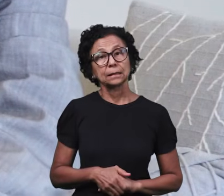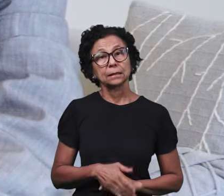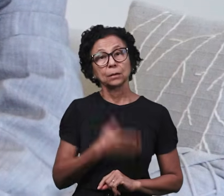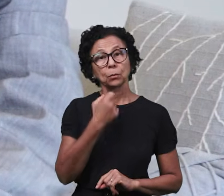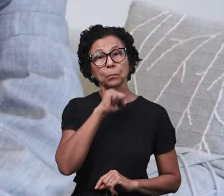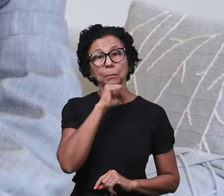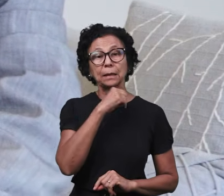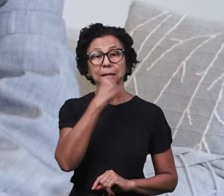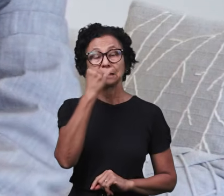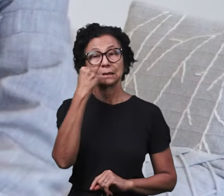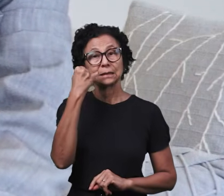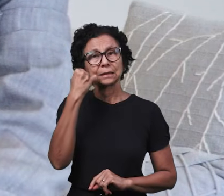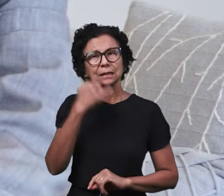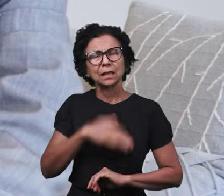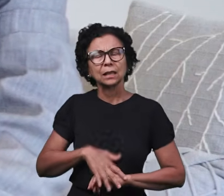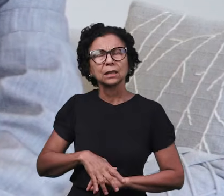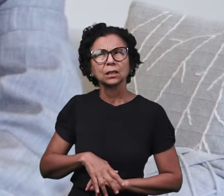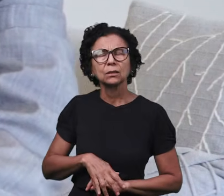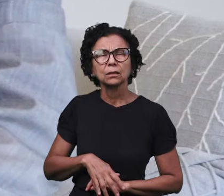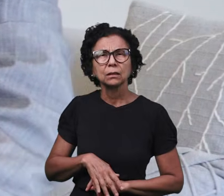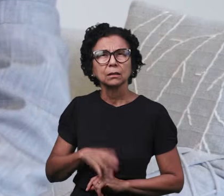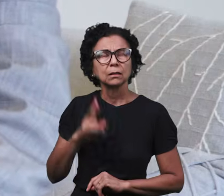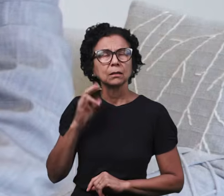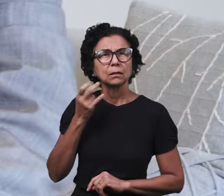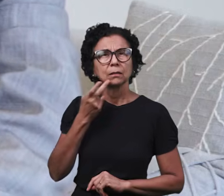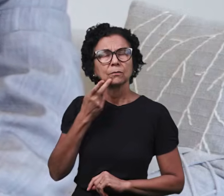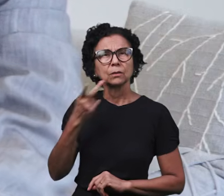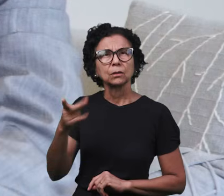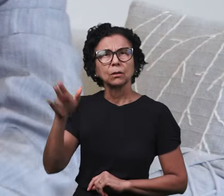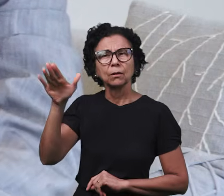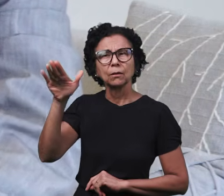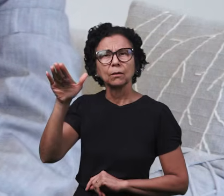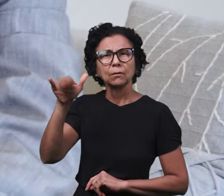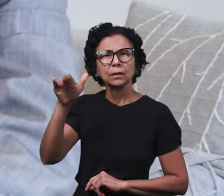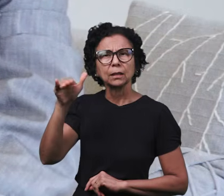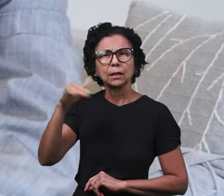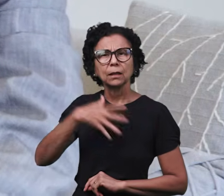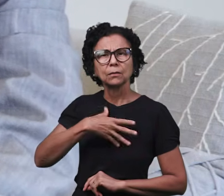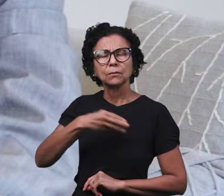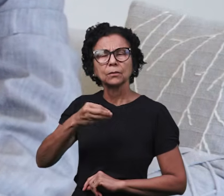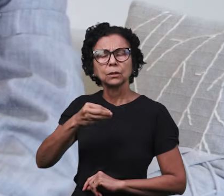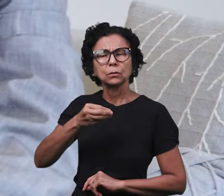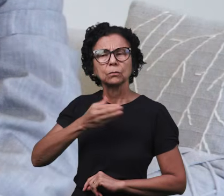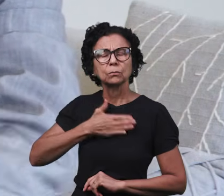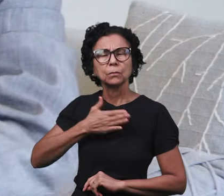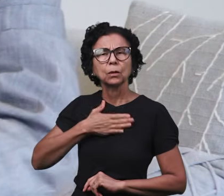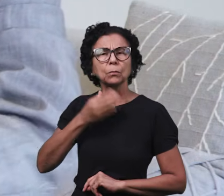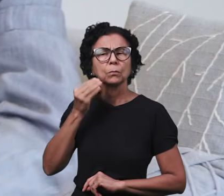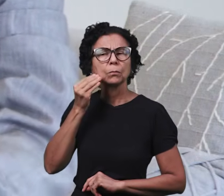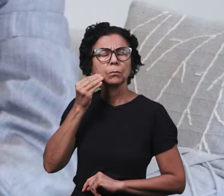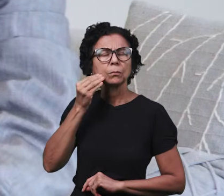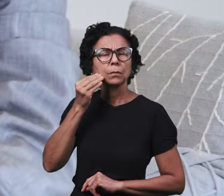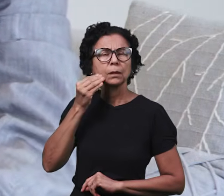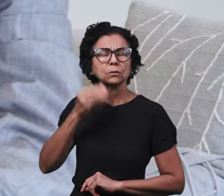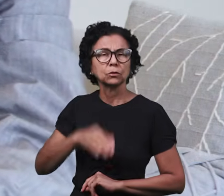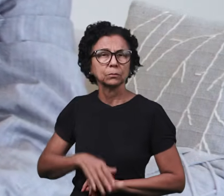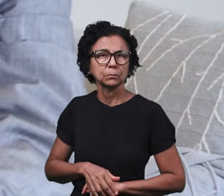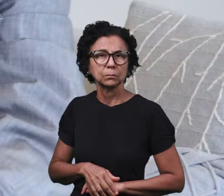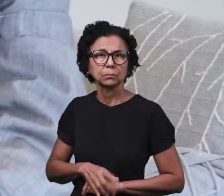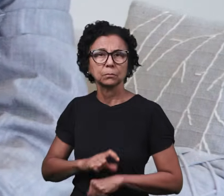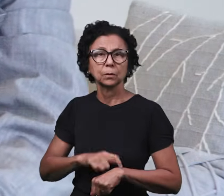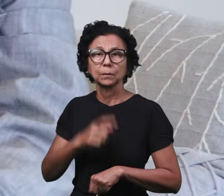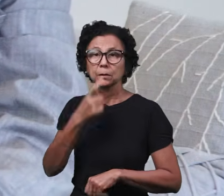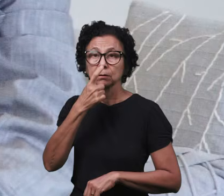disse assim: ora, chega-te e beija-me, filho meu. É um momento muito íntimo ali com o pai,